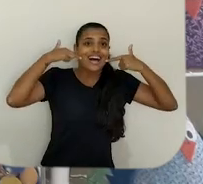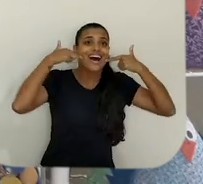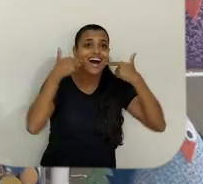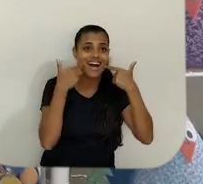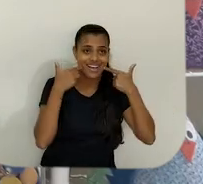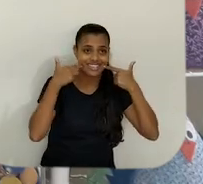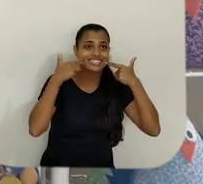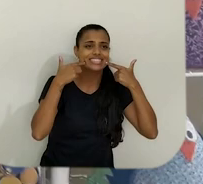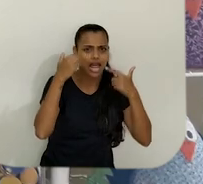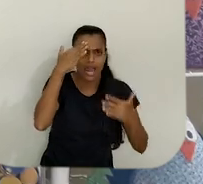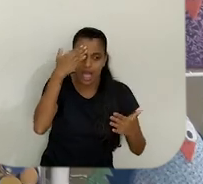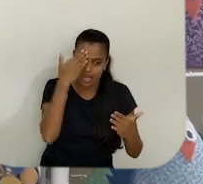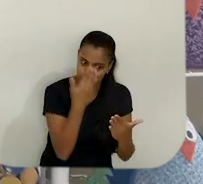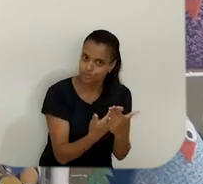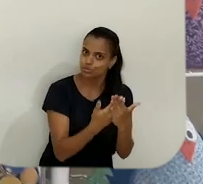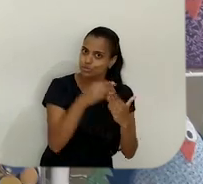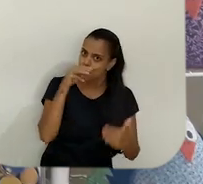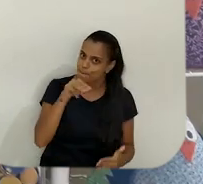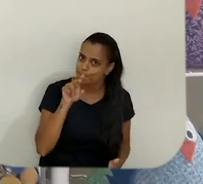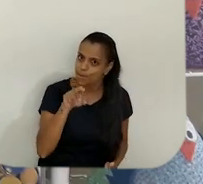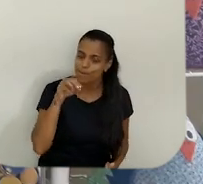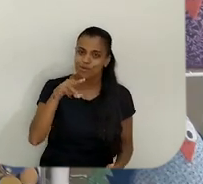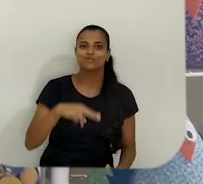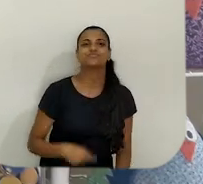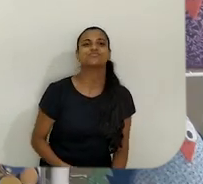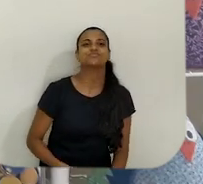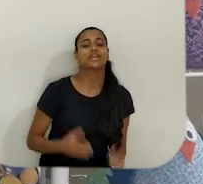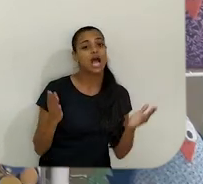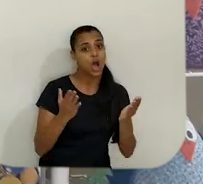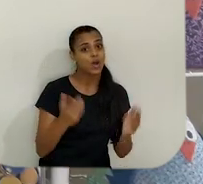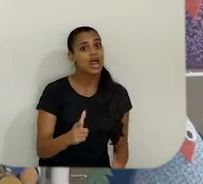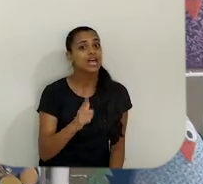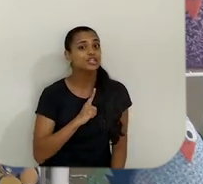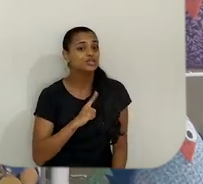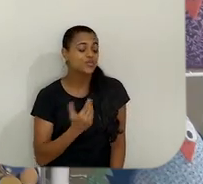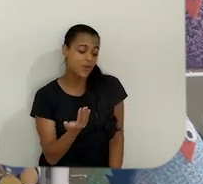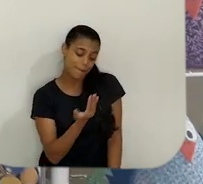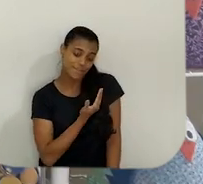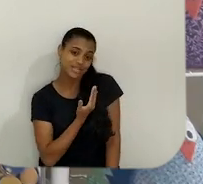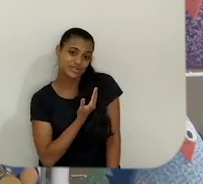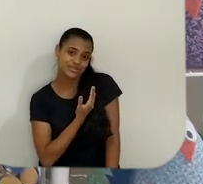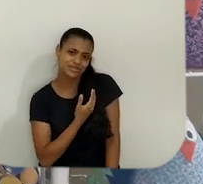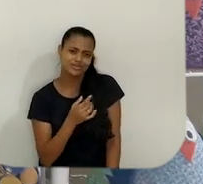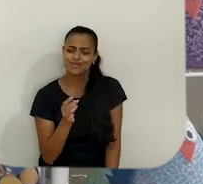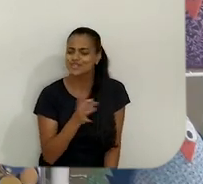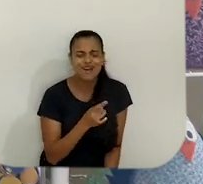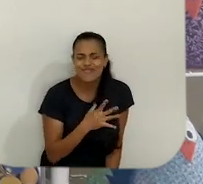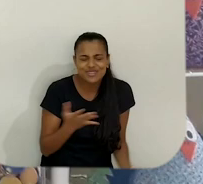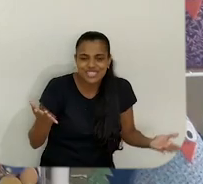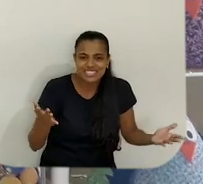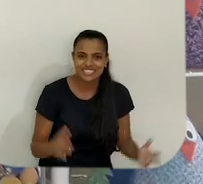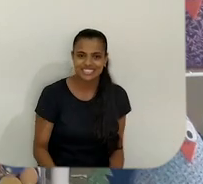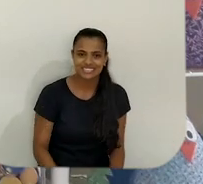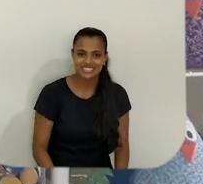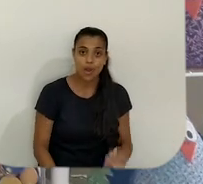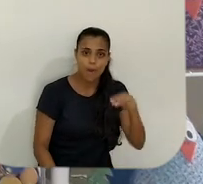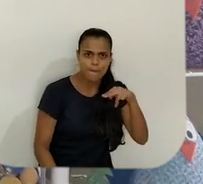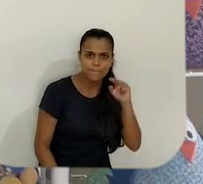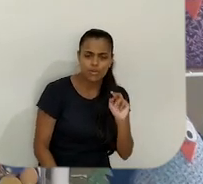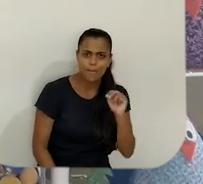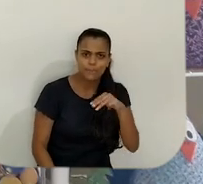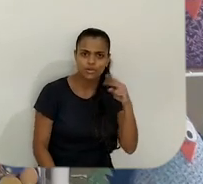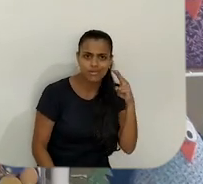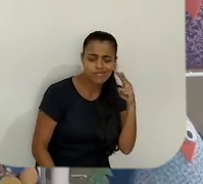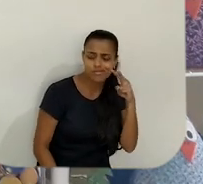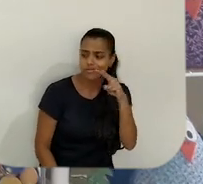e agora tinha um amigo não estava mais sozinha um olhou para Eva e se lembrou de